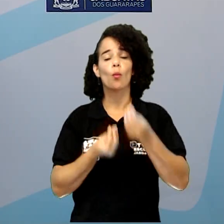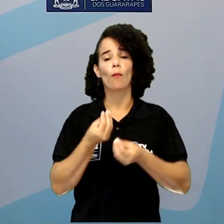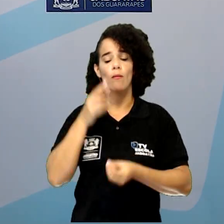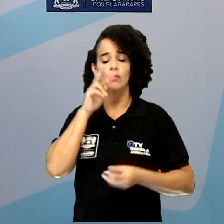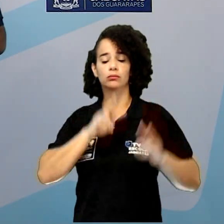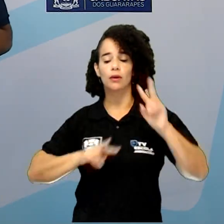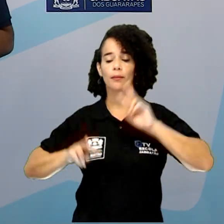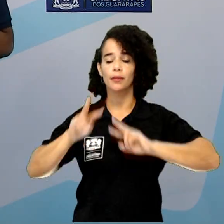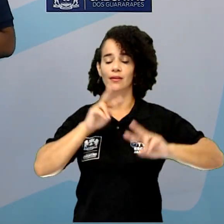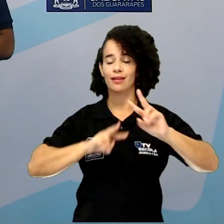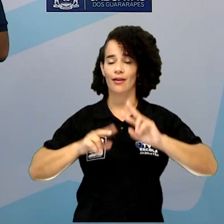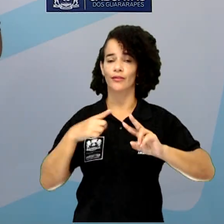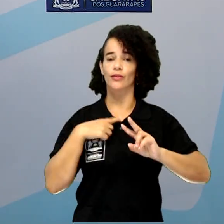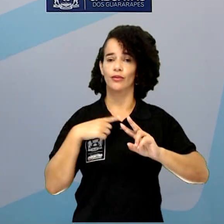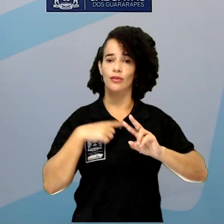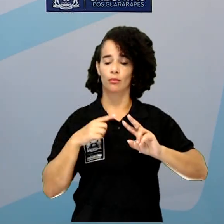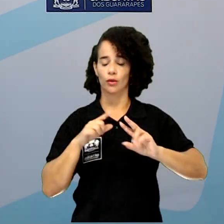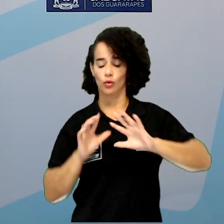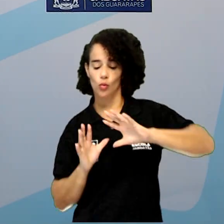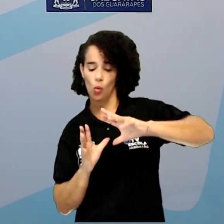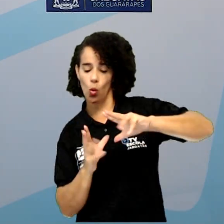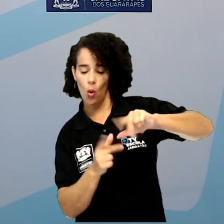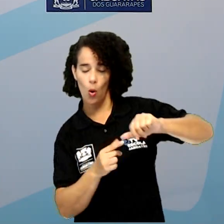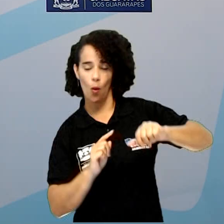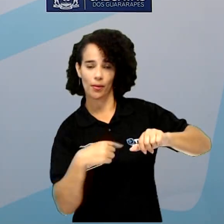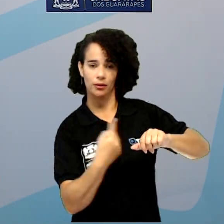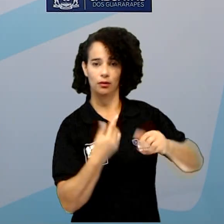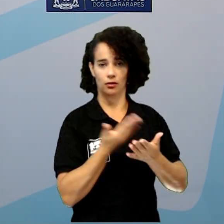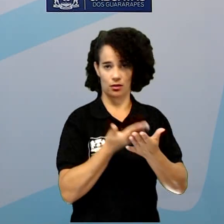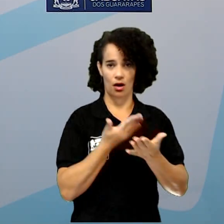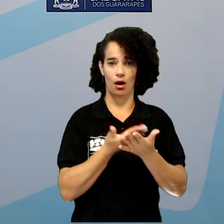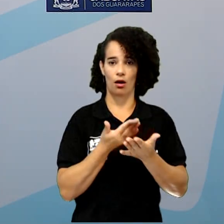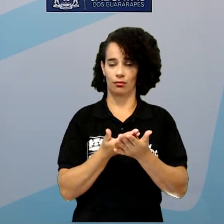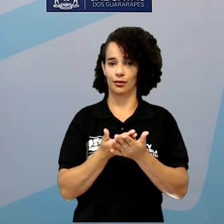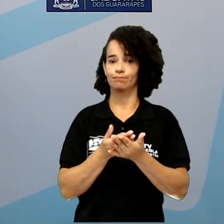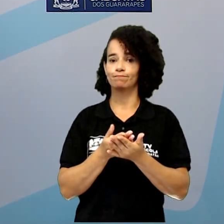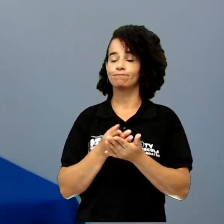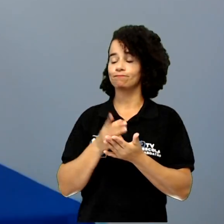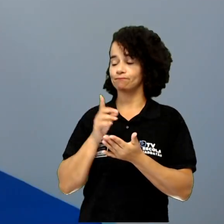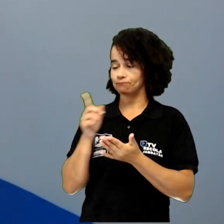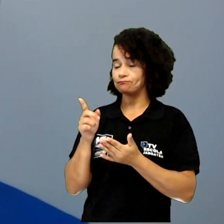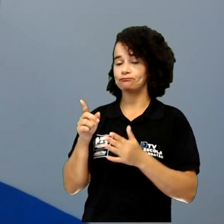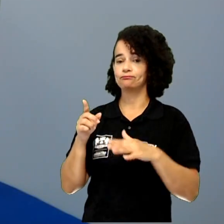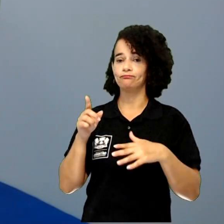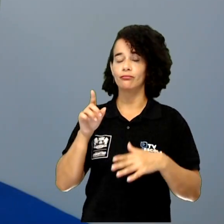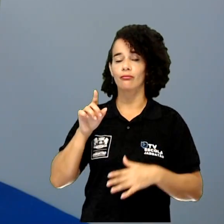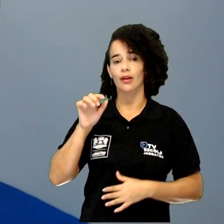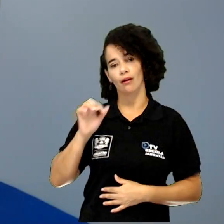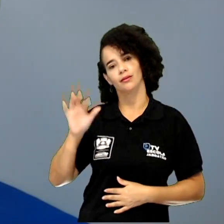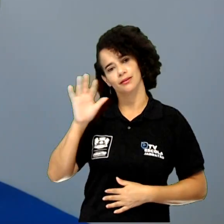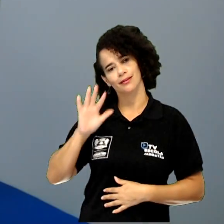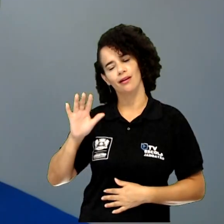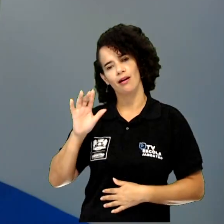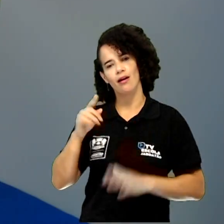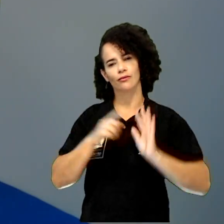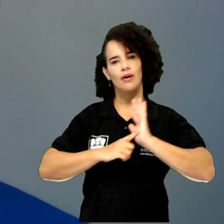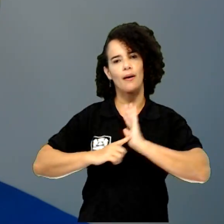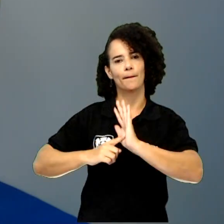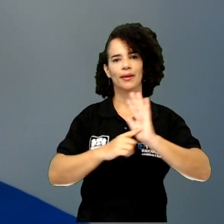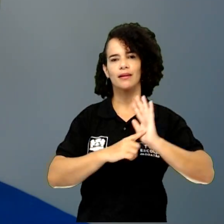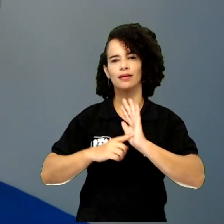aqui, ó, nós temos um globo na nossa aula e o nosso globo, ele vai apresentar